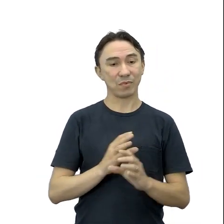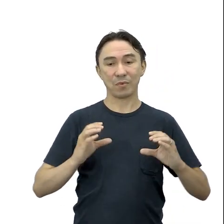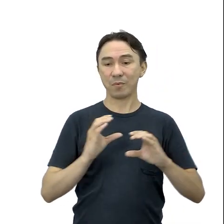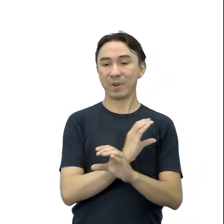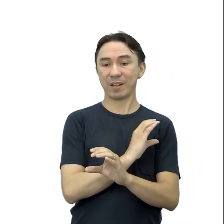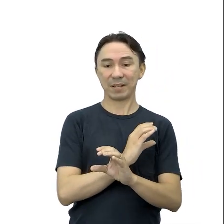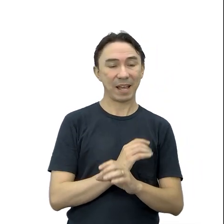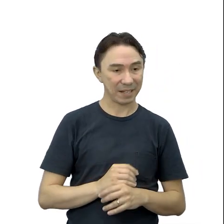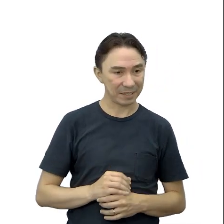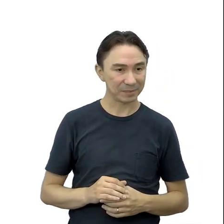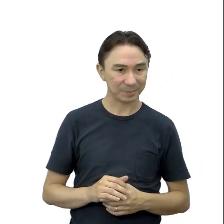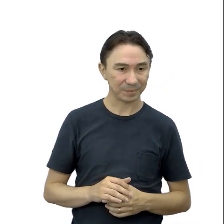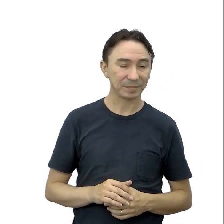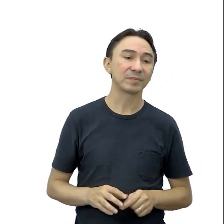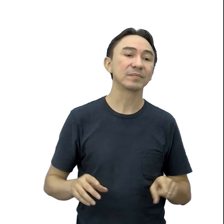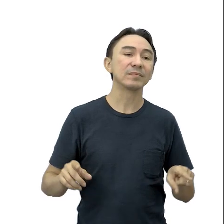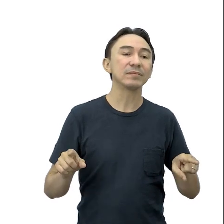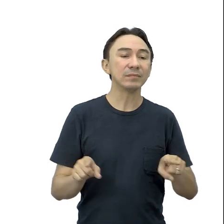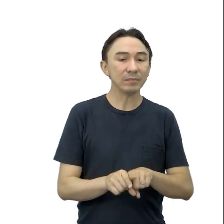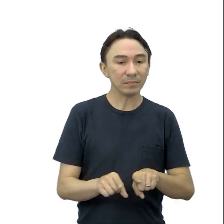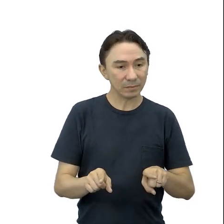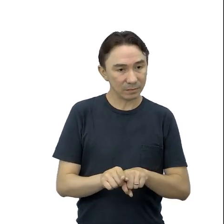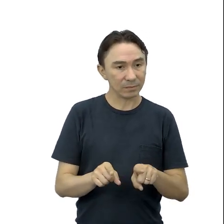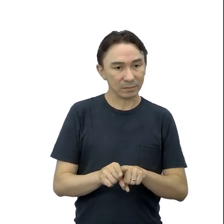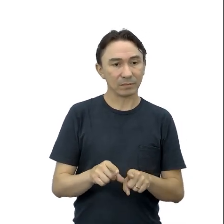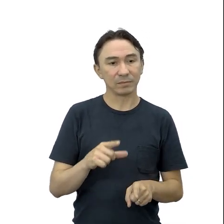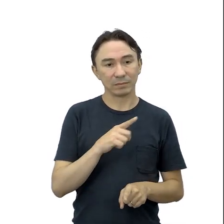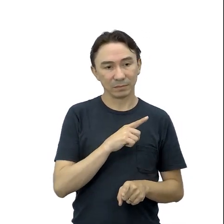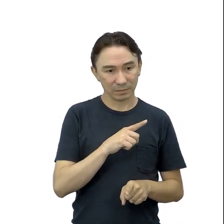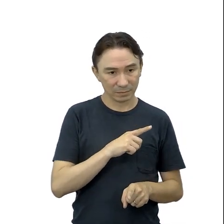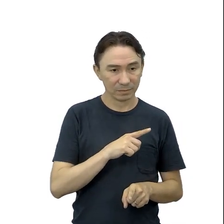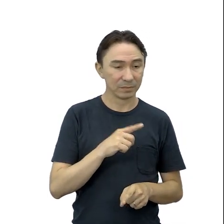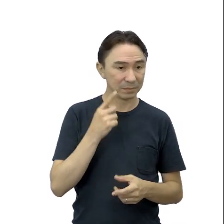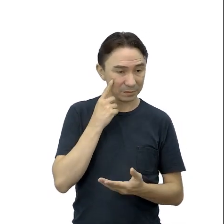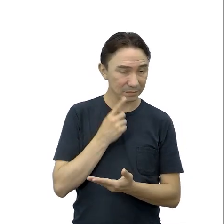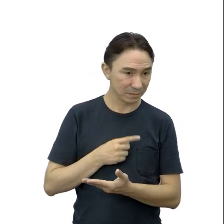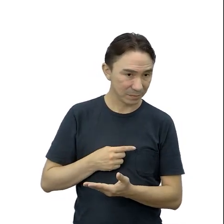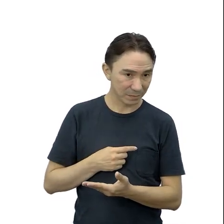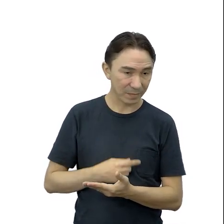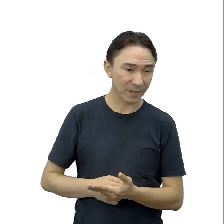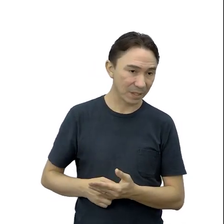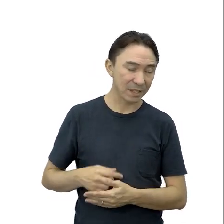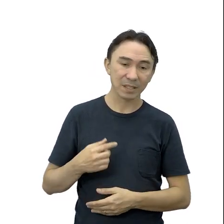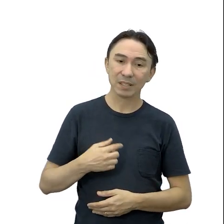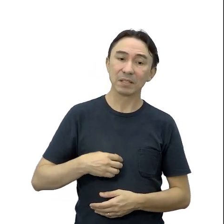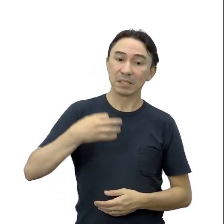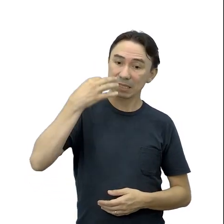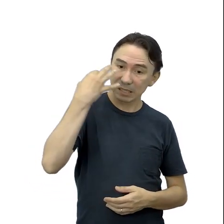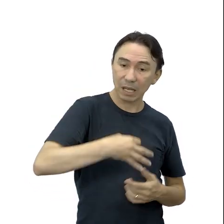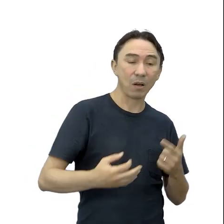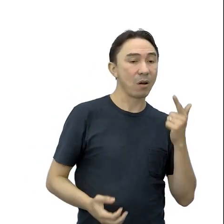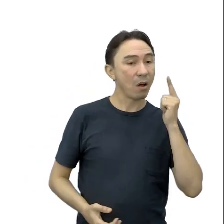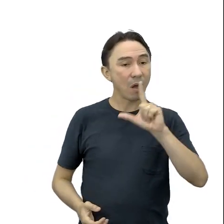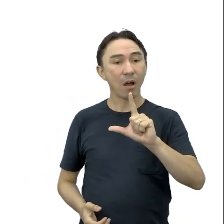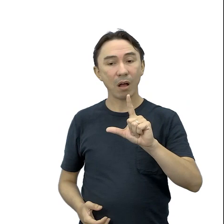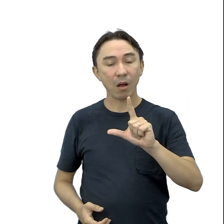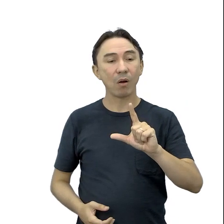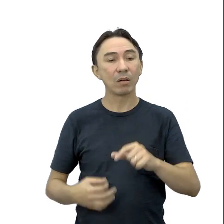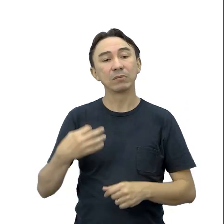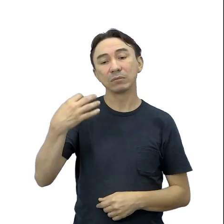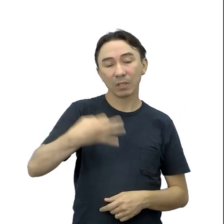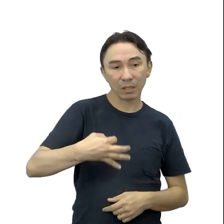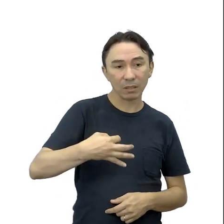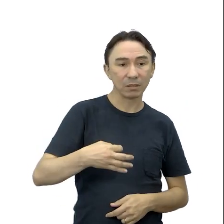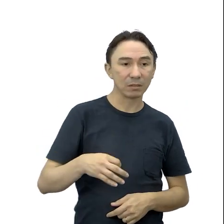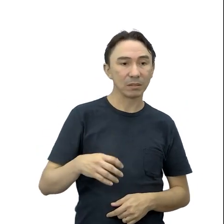nessa plataforma, a gente mostra aqui o percentual médio de acertos, né, no teste. Então, dessa